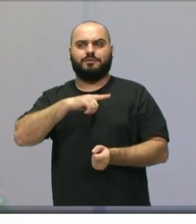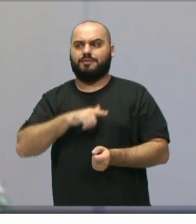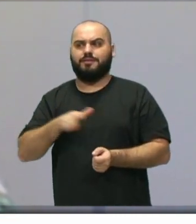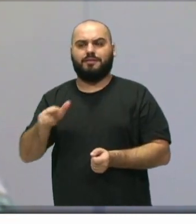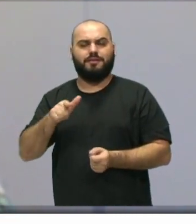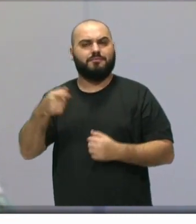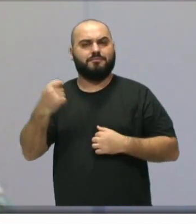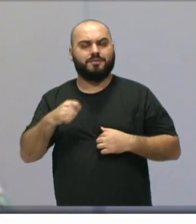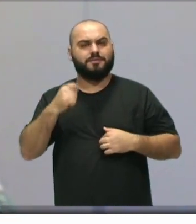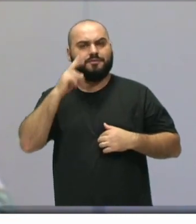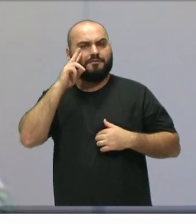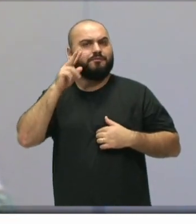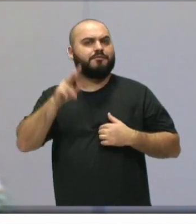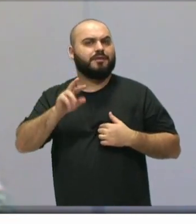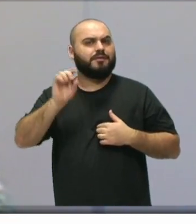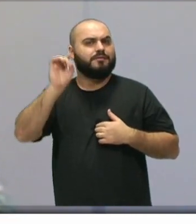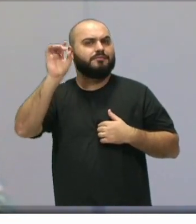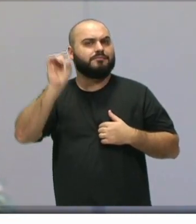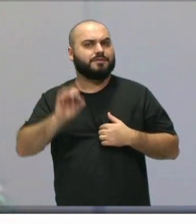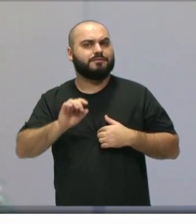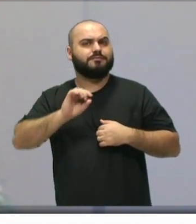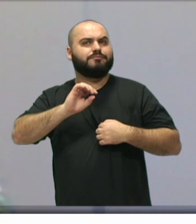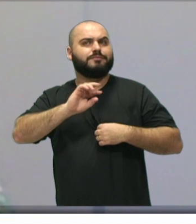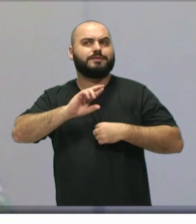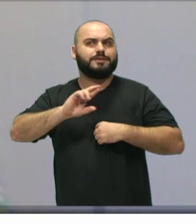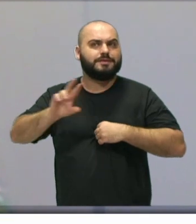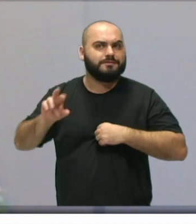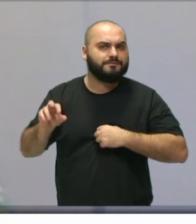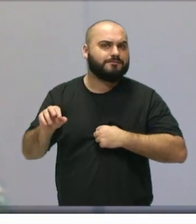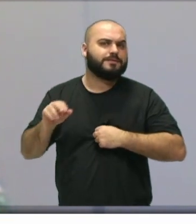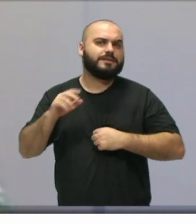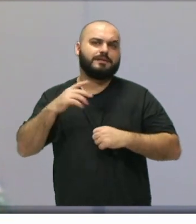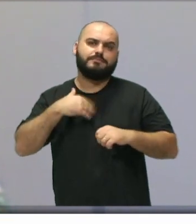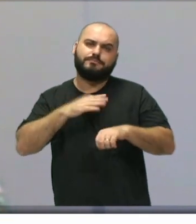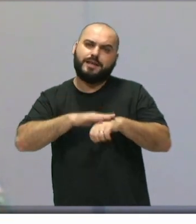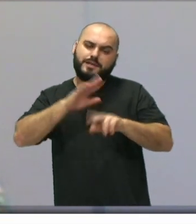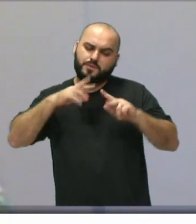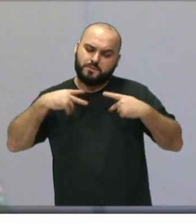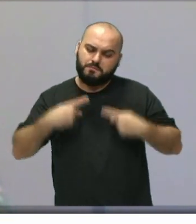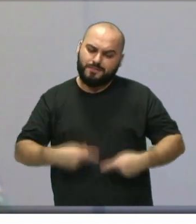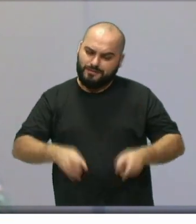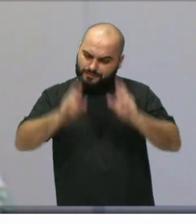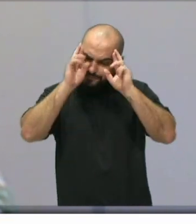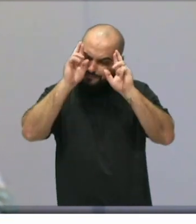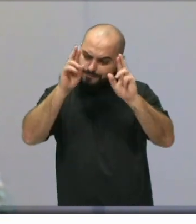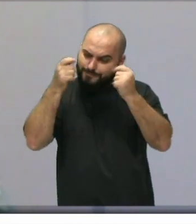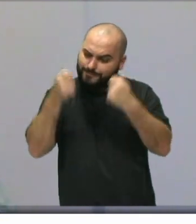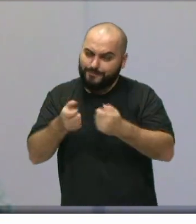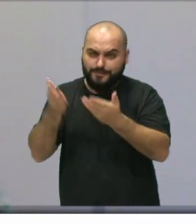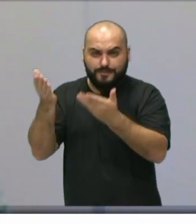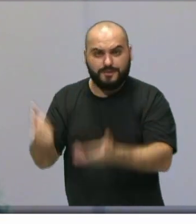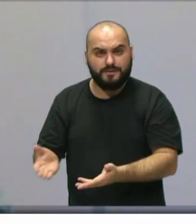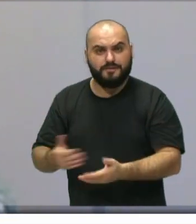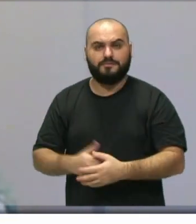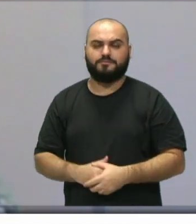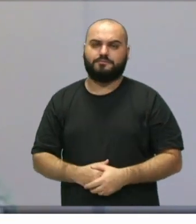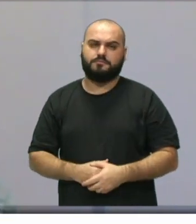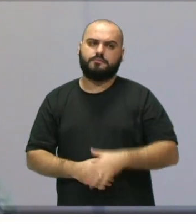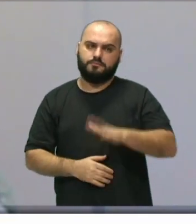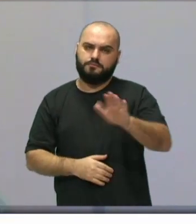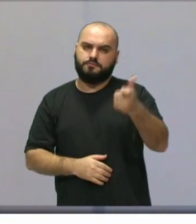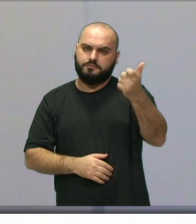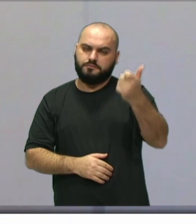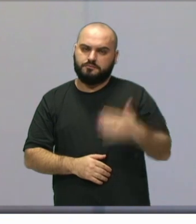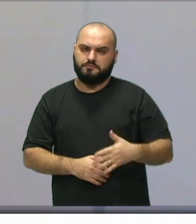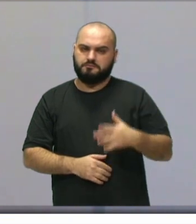ser olhado com um olhar mais sensível, mais humano e mais respeitoso, né? E eu te digo assim, sem nenhum